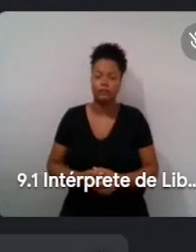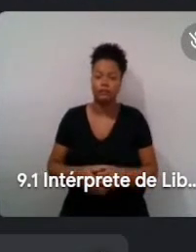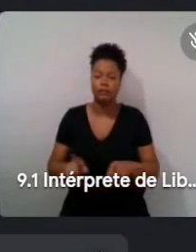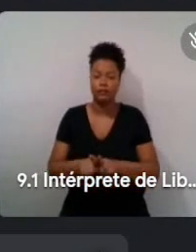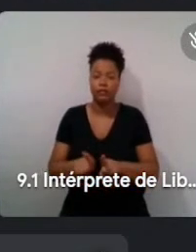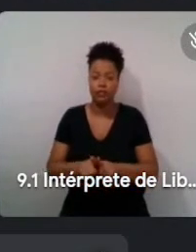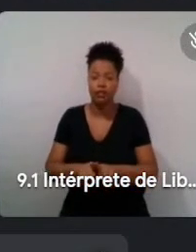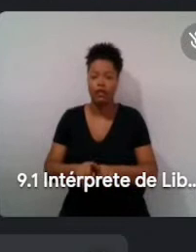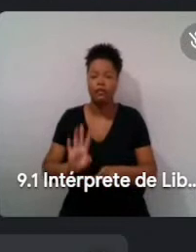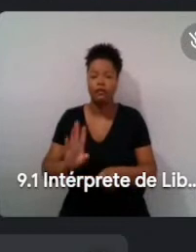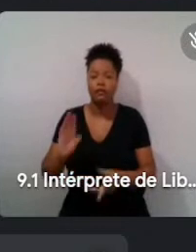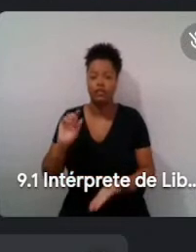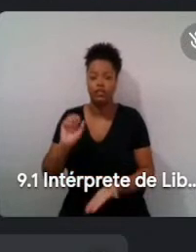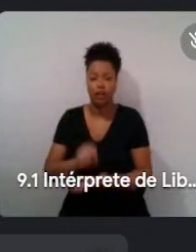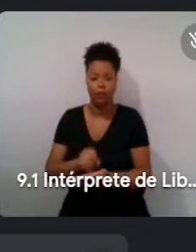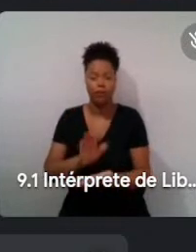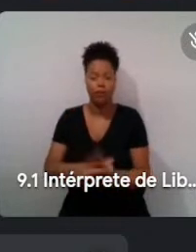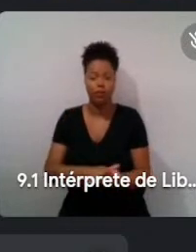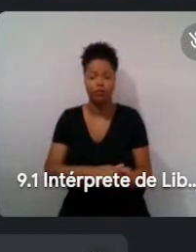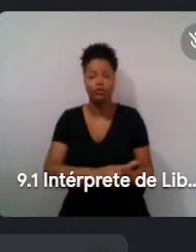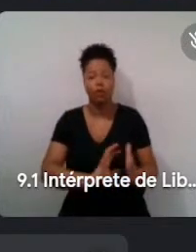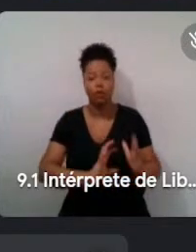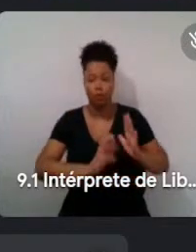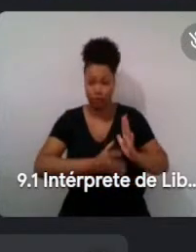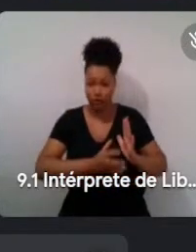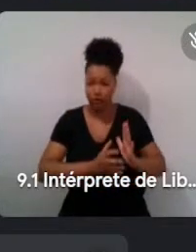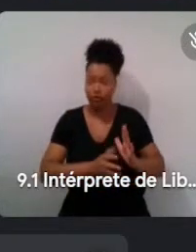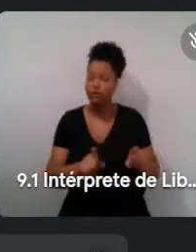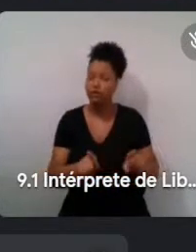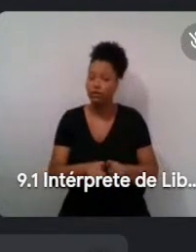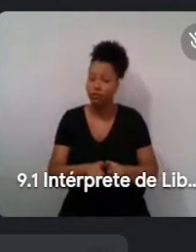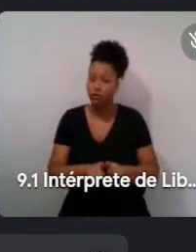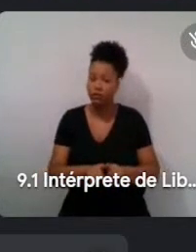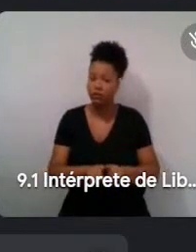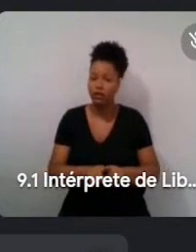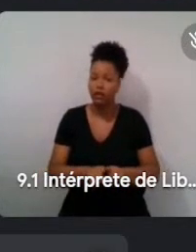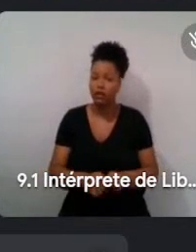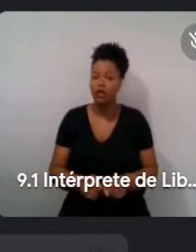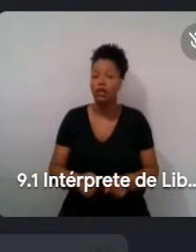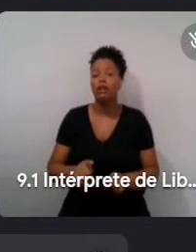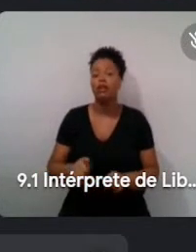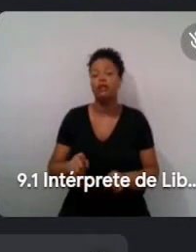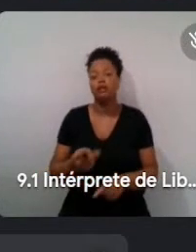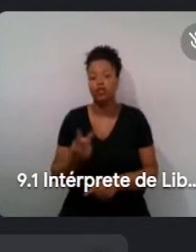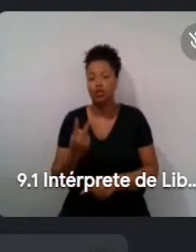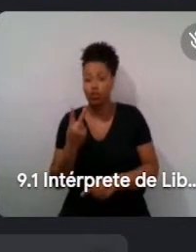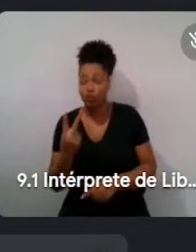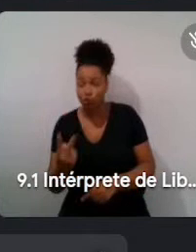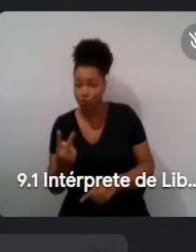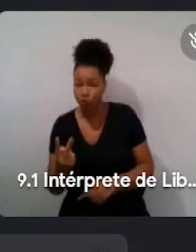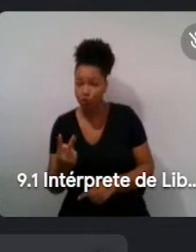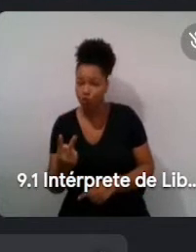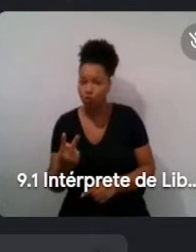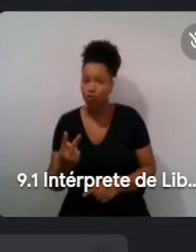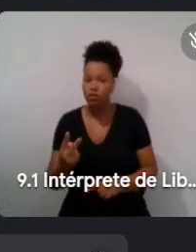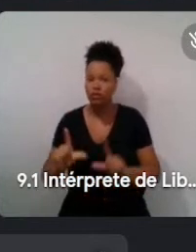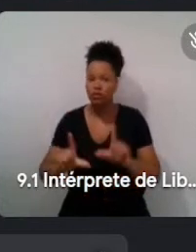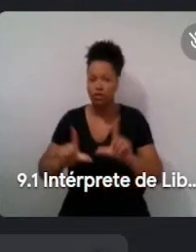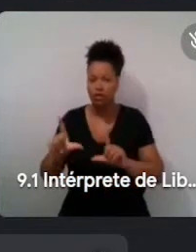coligação, ao partido, né? E por outro lado, a duas emissoras de televisão, a Record e a Rede TV.